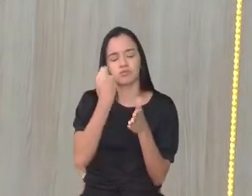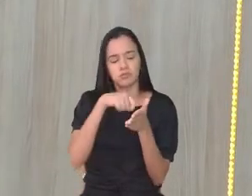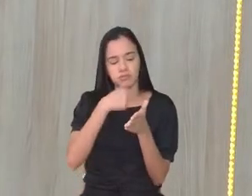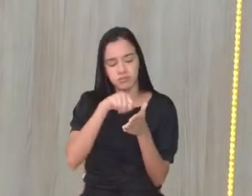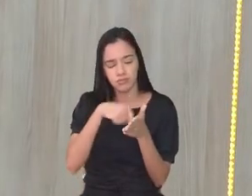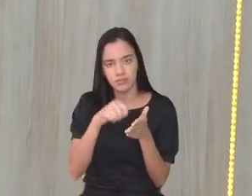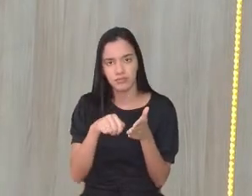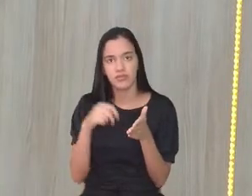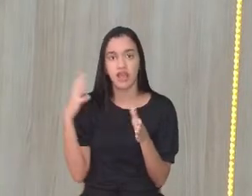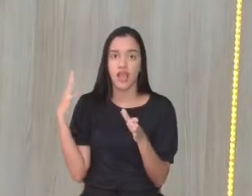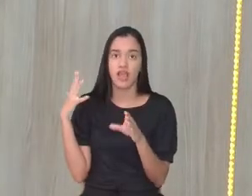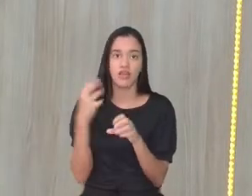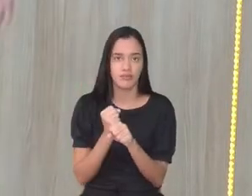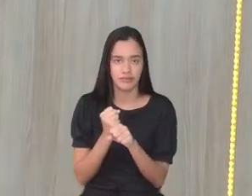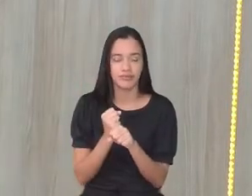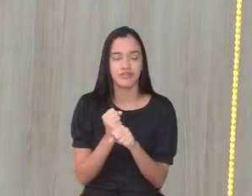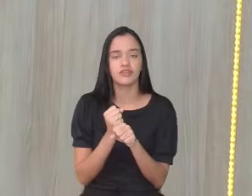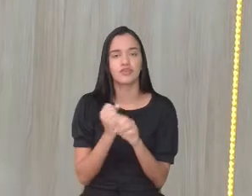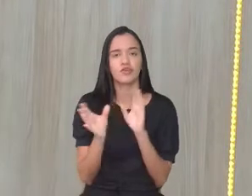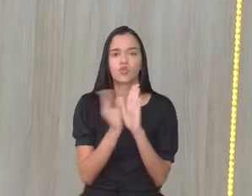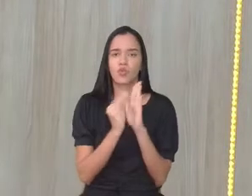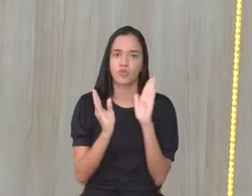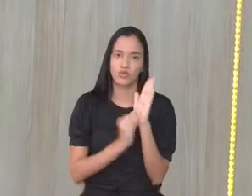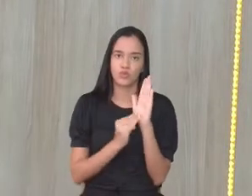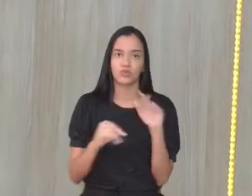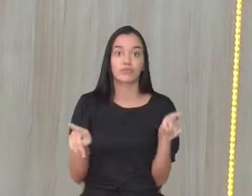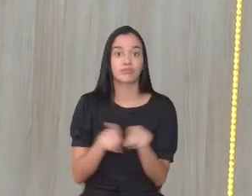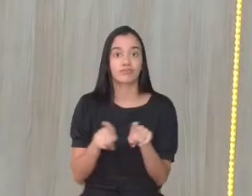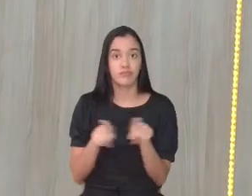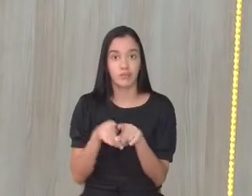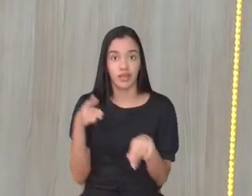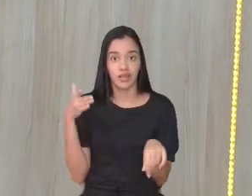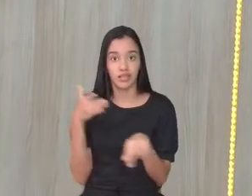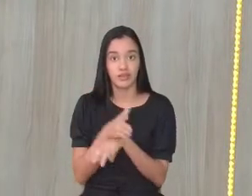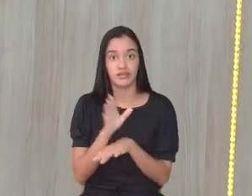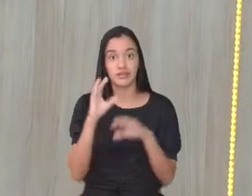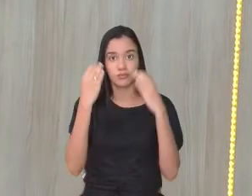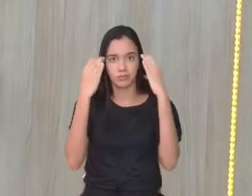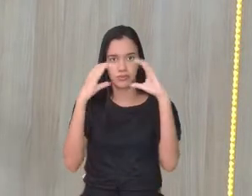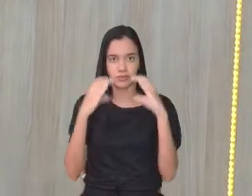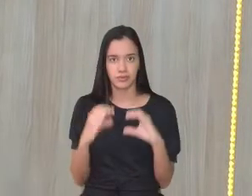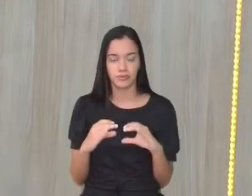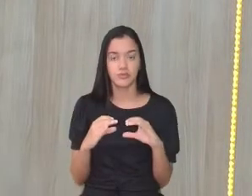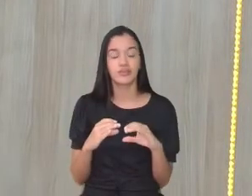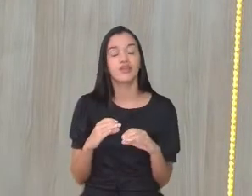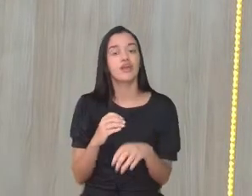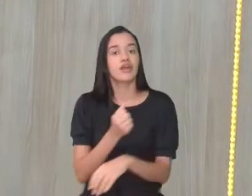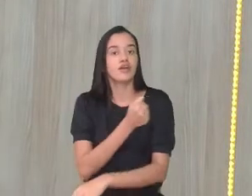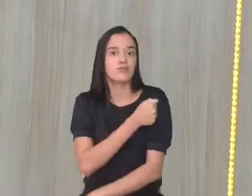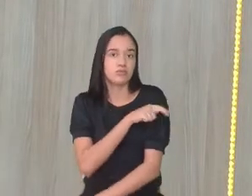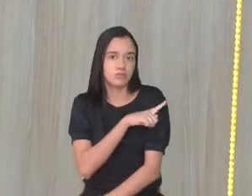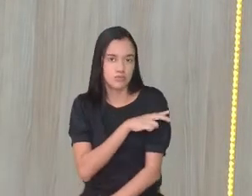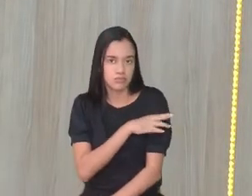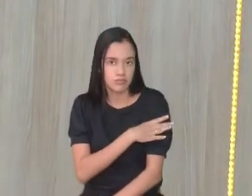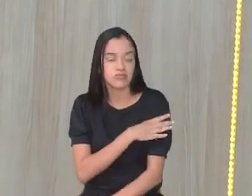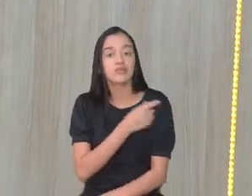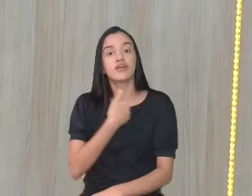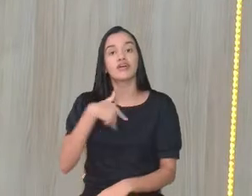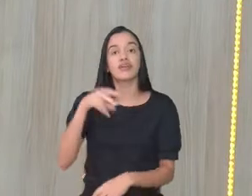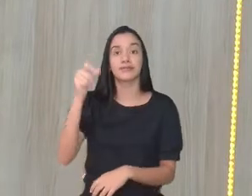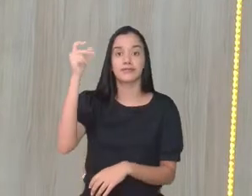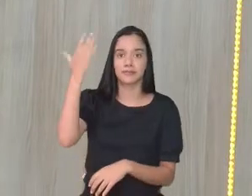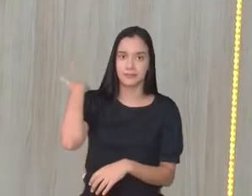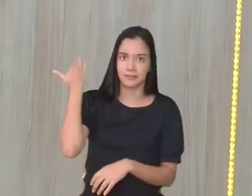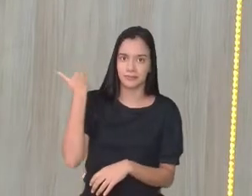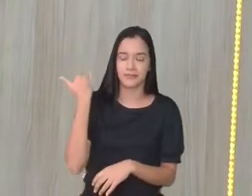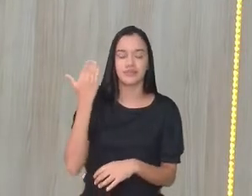anotações, revisa os conteúdos, você tem acesso também às playlists das séries anteriores, tá? Que eu sempre falo que é importante